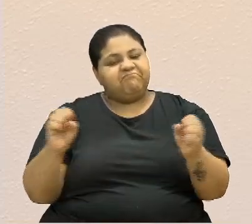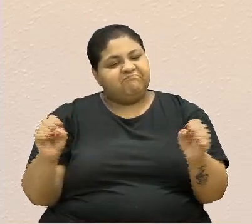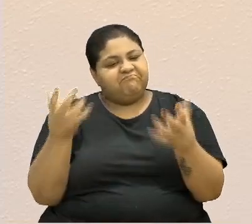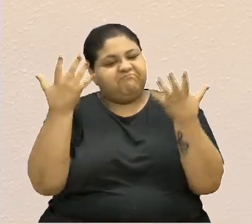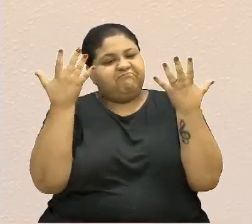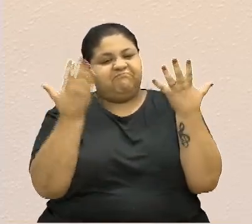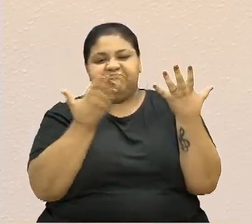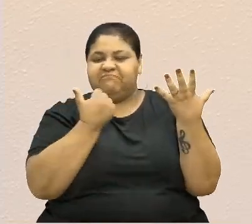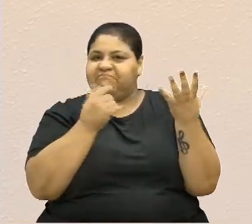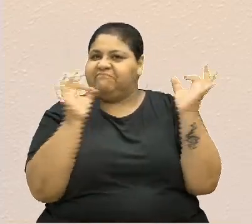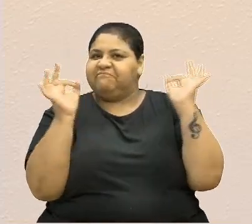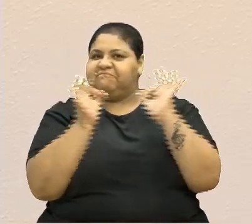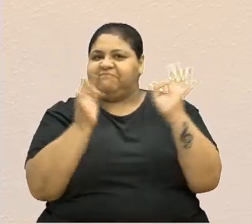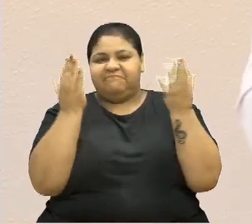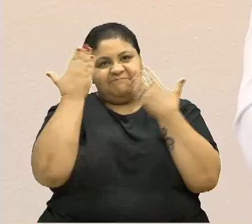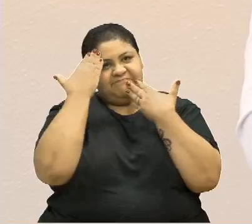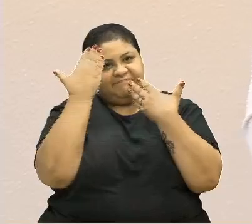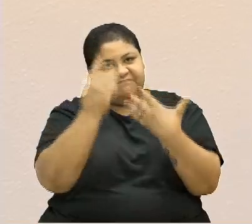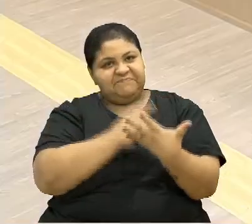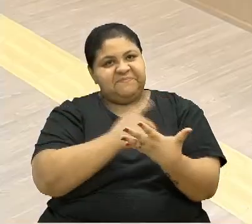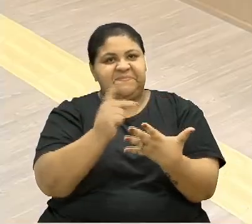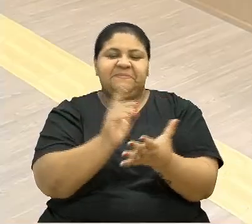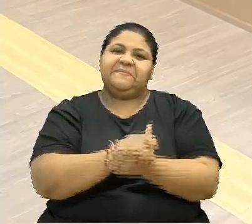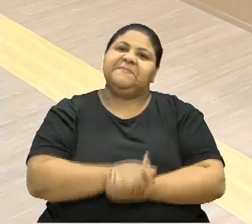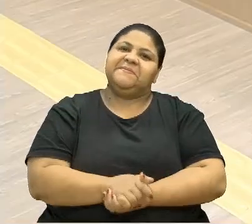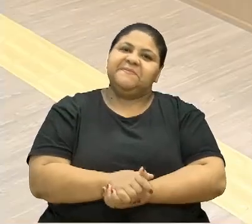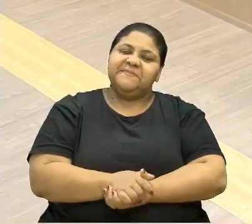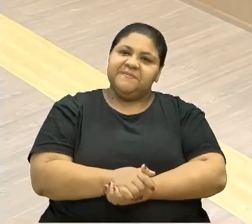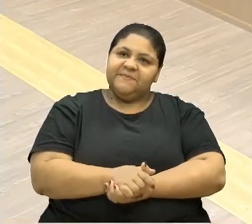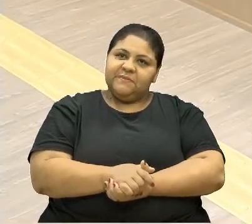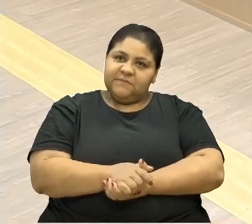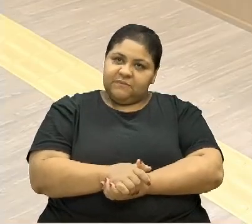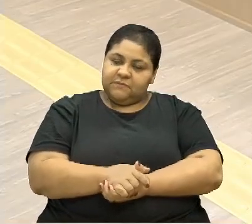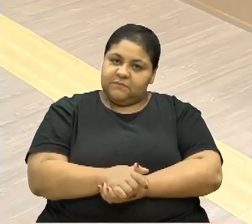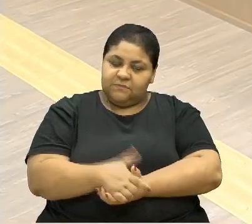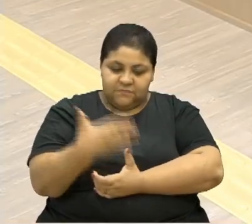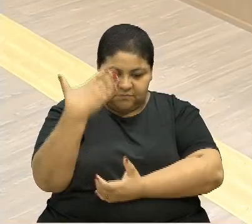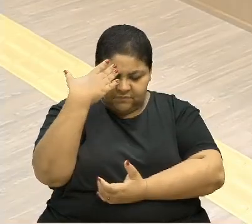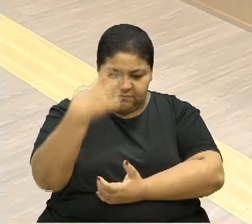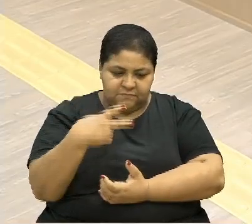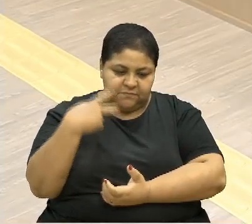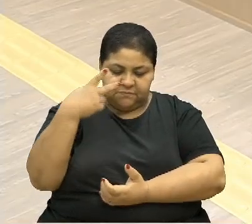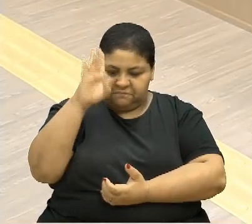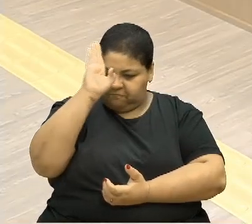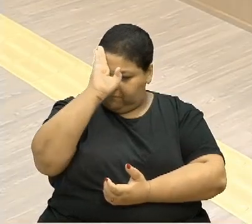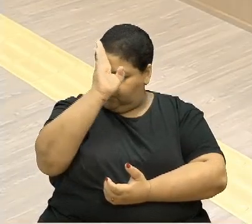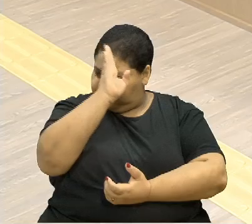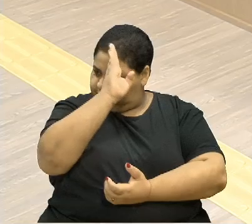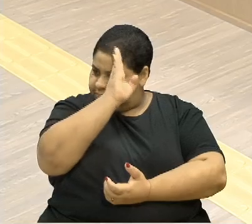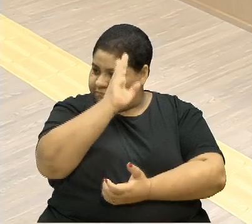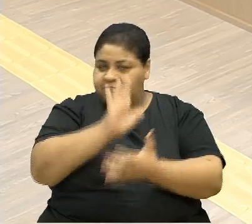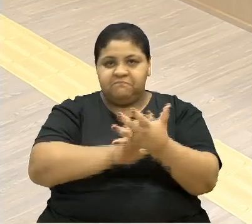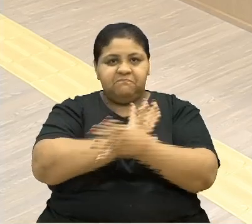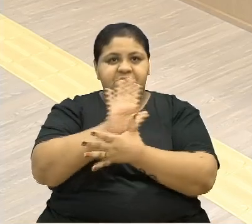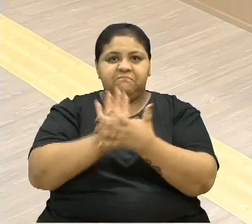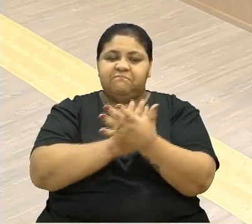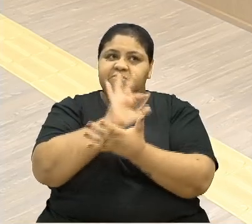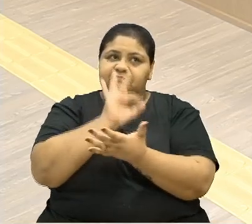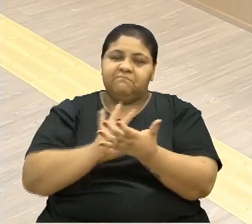jantar maravilhoso. Obrigado, senhor presidente. Obrigada, vereador Bressan. Sem mais